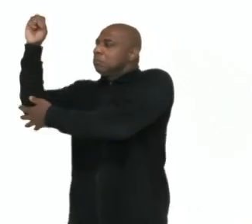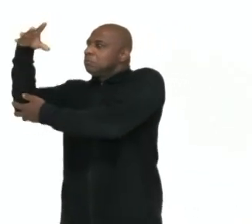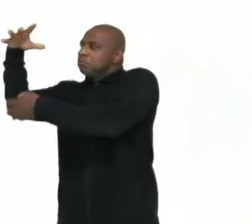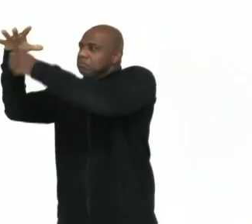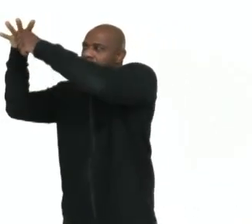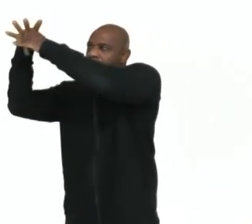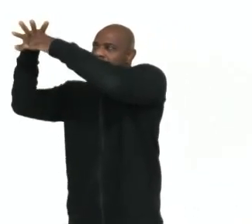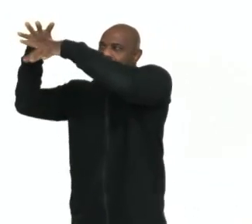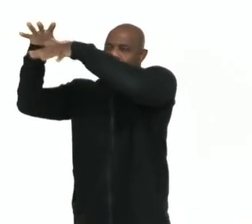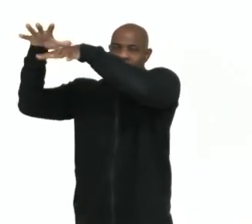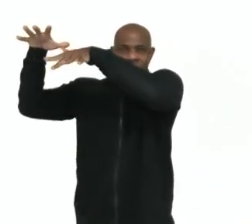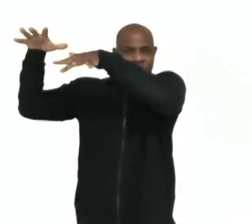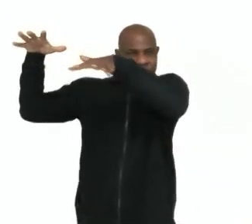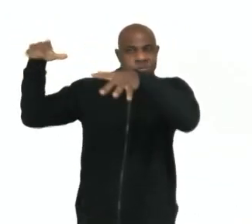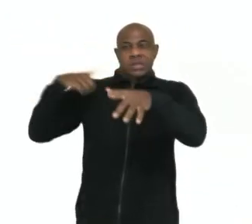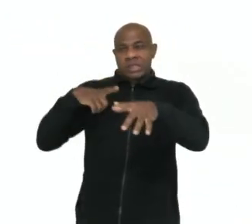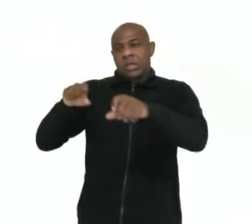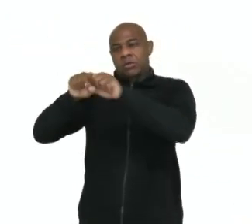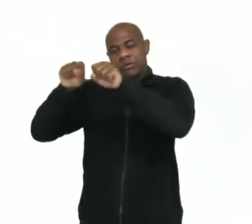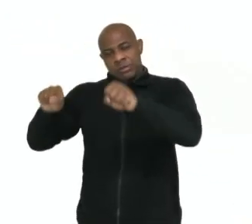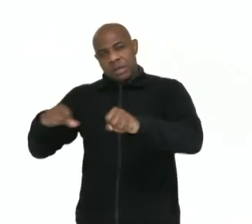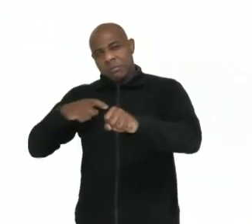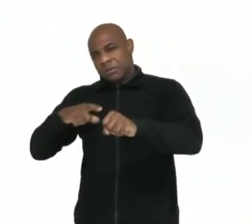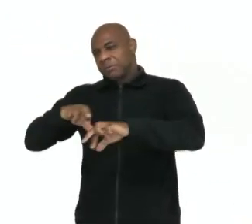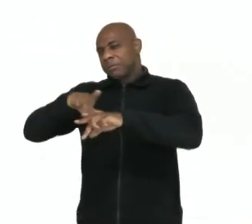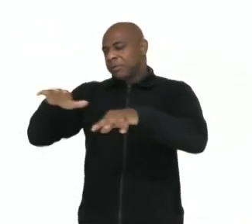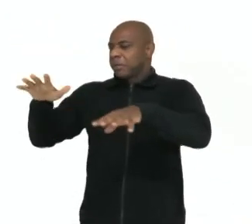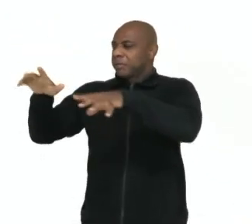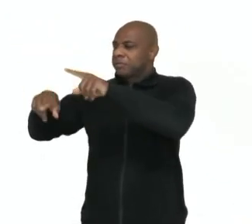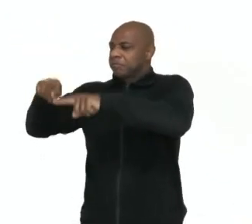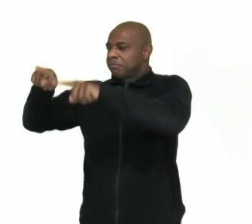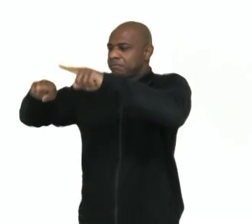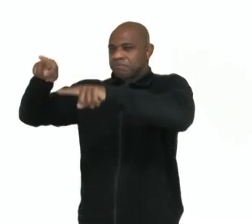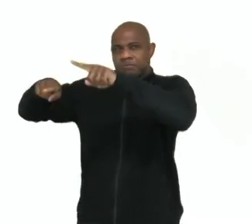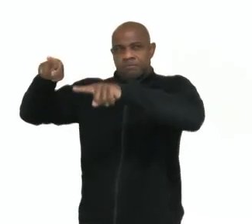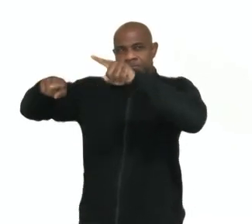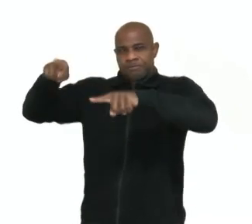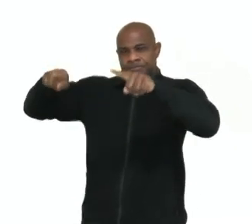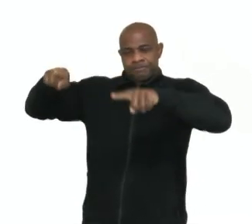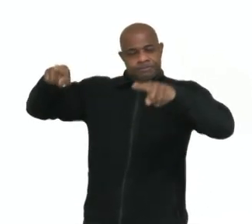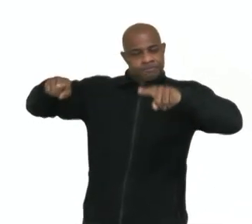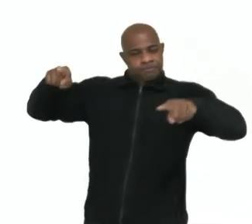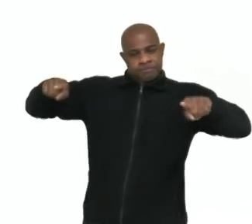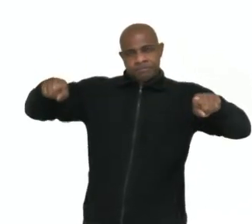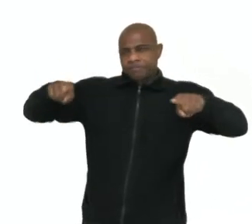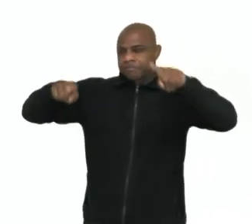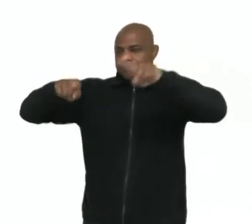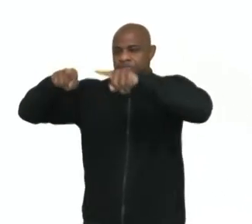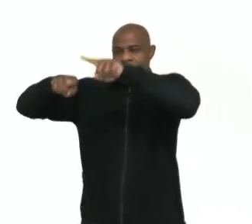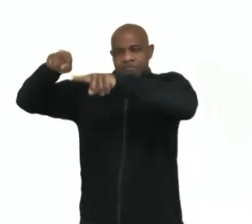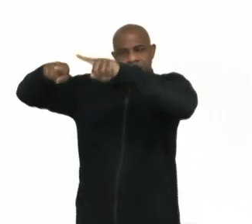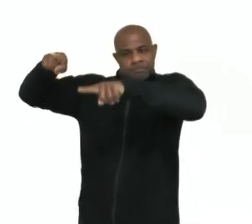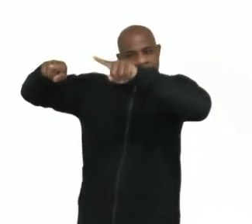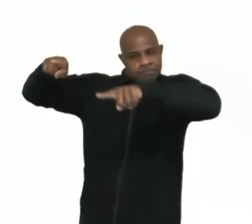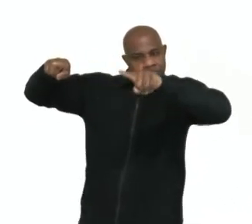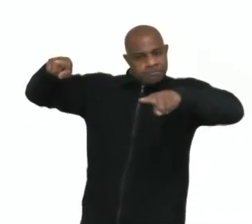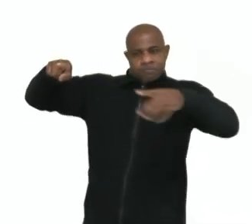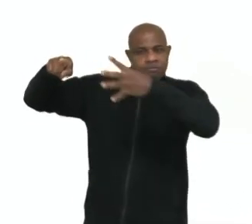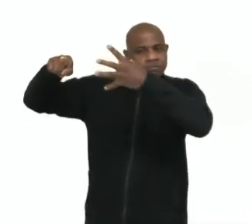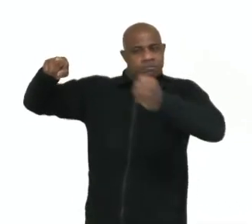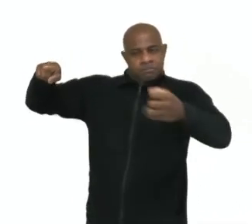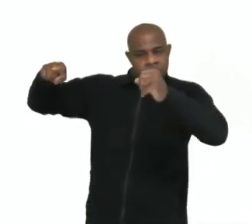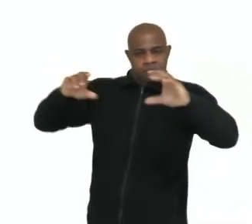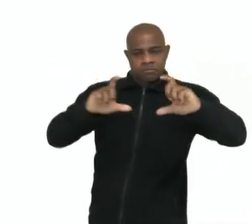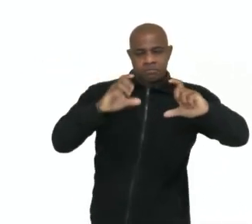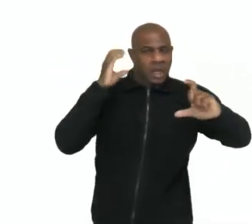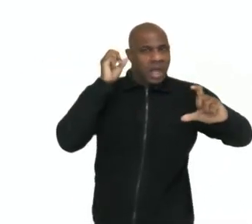sistema ali, né? Você tem a onda eletromagnética, ela vai chegar num sensor, ela vai oscilar e ali tem todo um sistema de